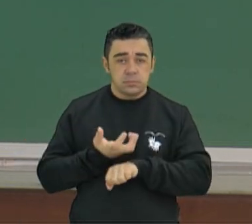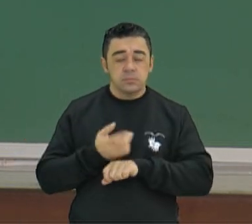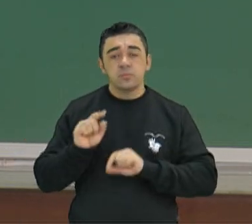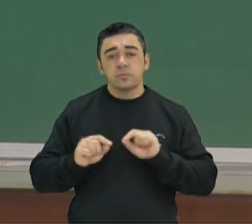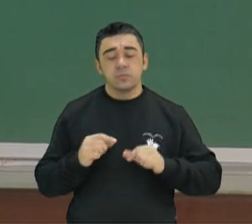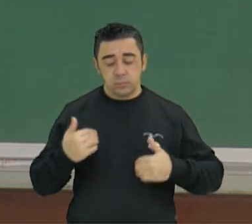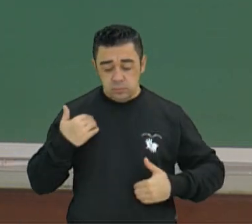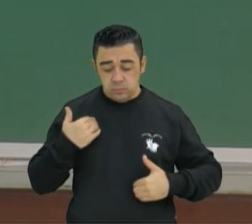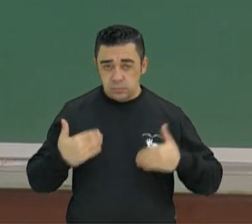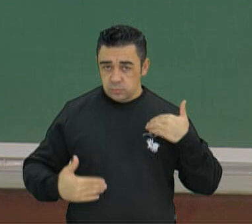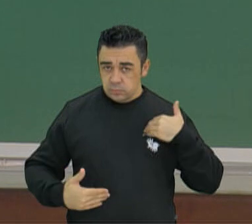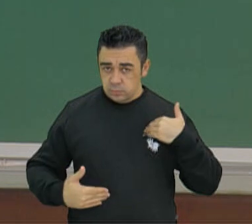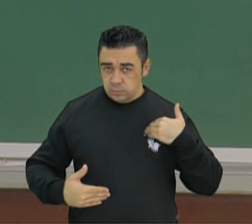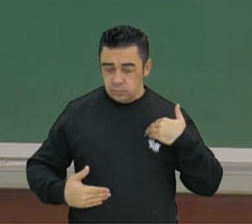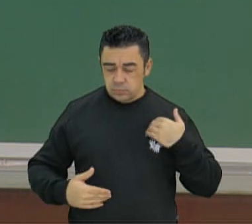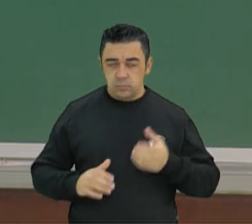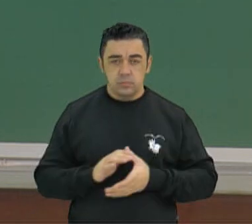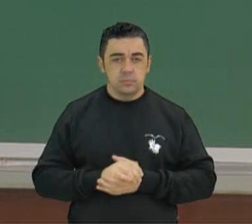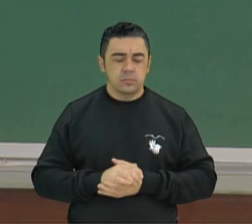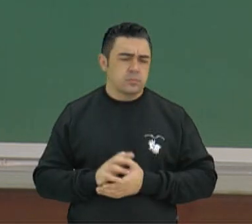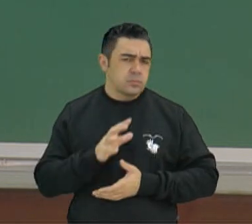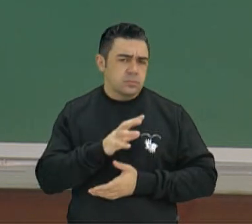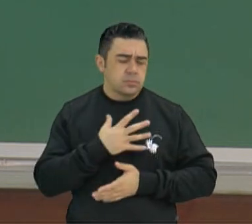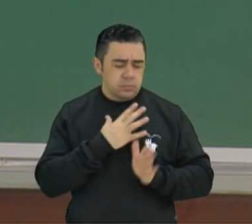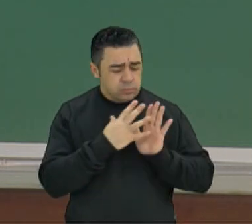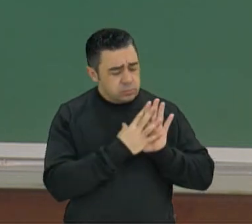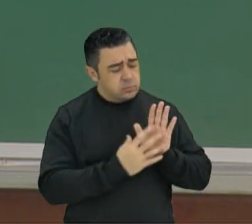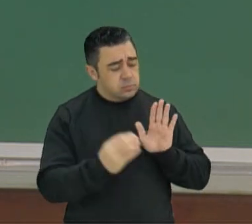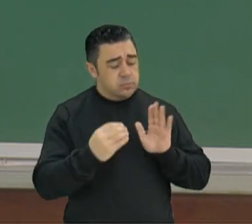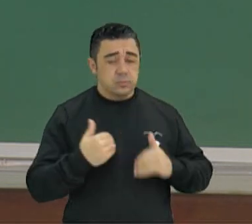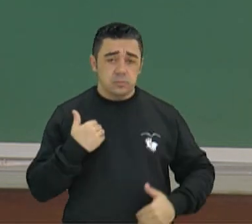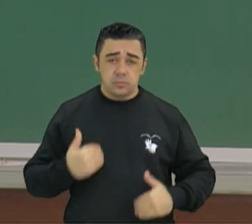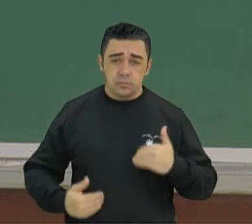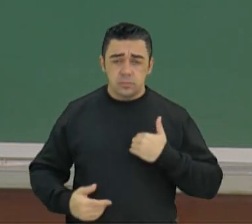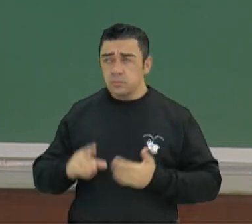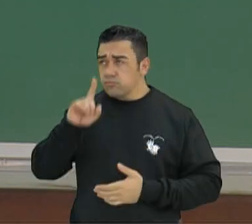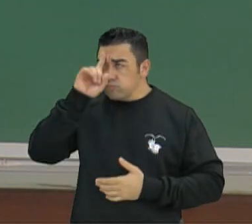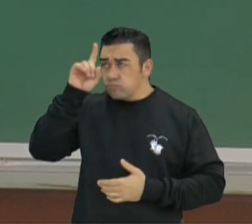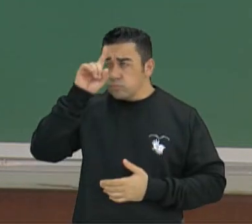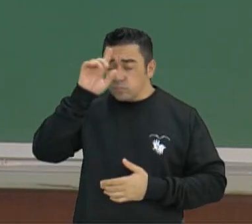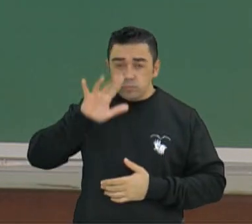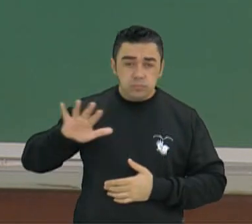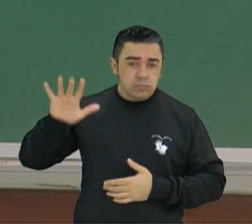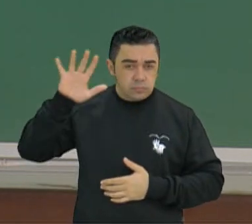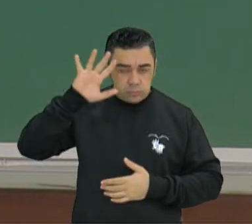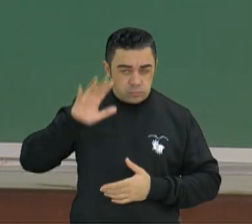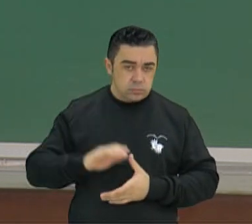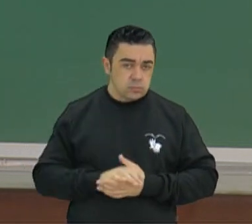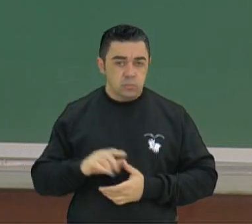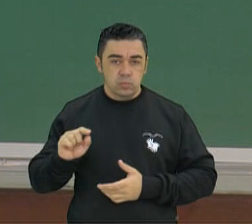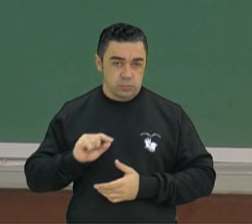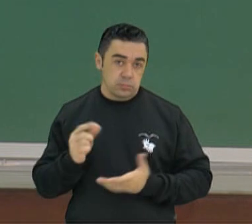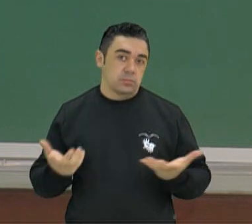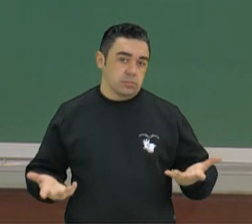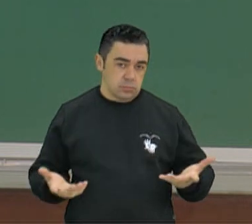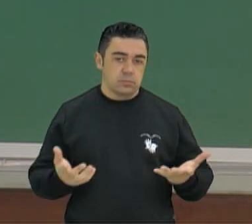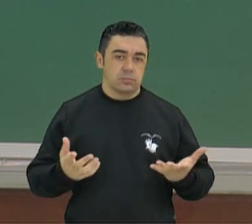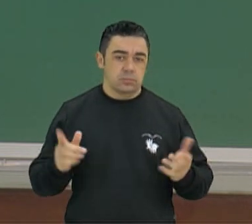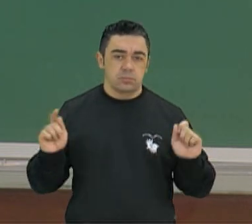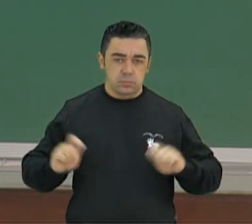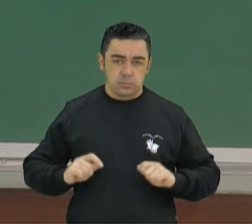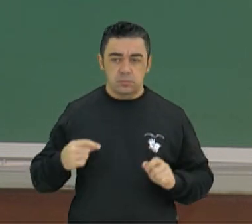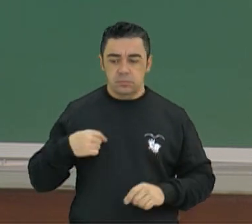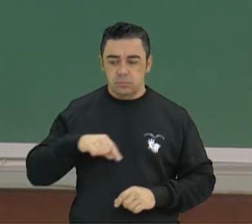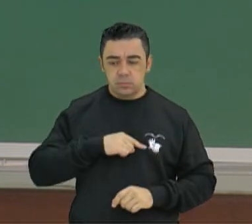corpo, e esse modelo de corpo ideal. E aí, ao mesmo tempo que ela cria esse modelo e passa para nós